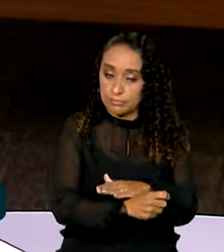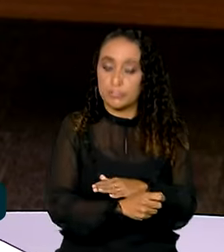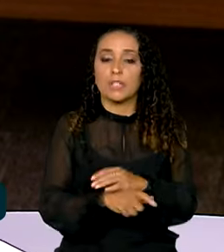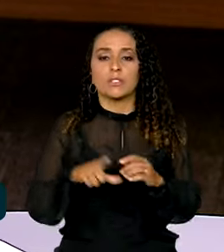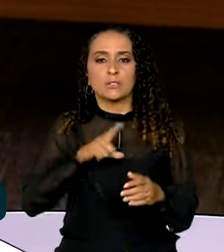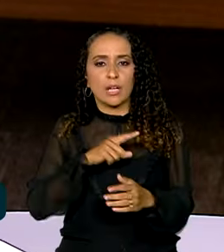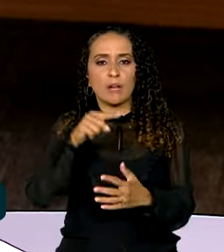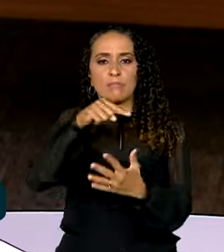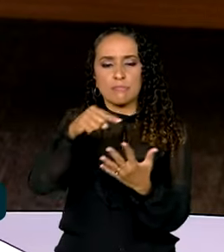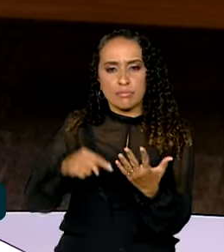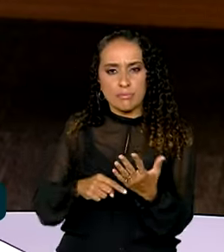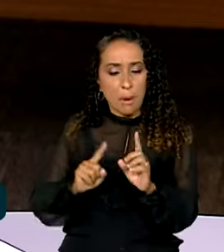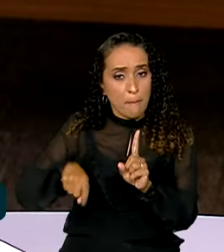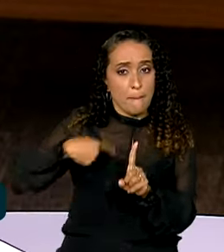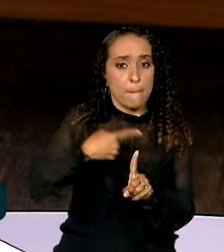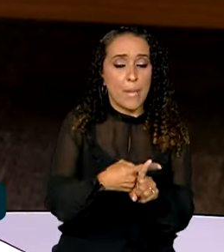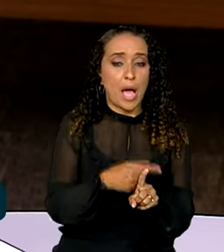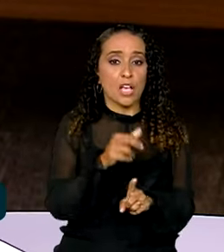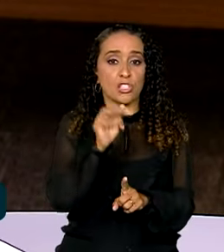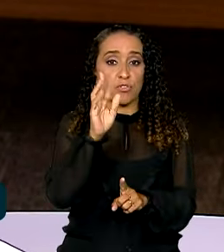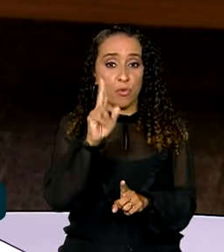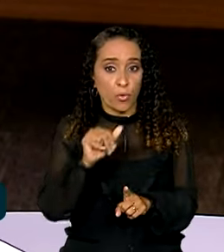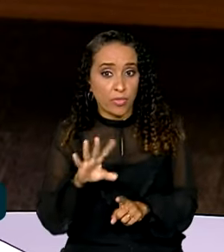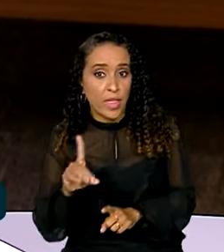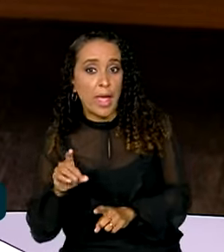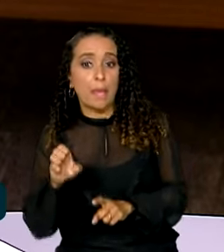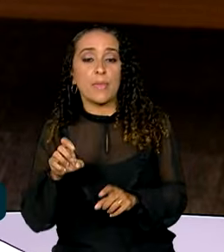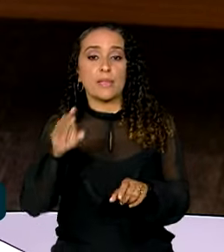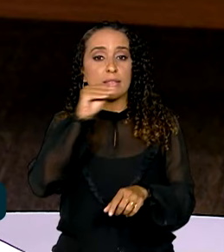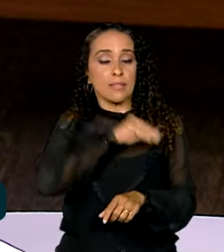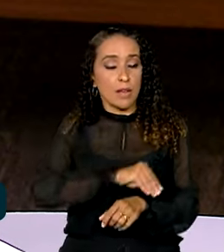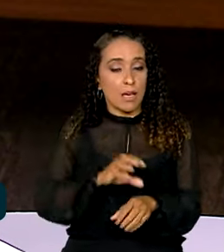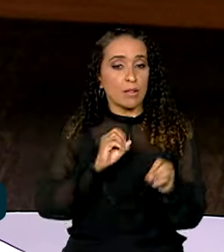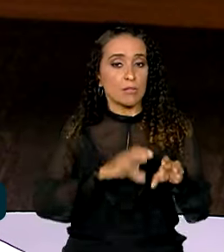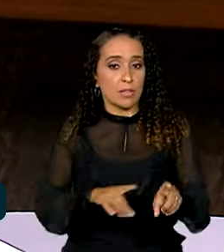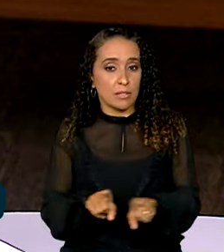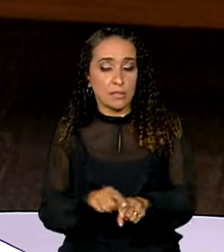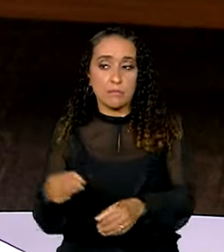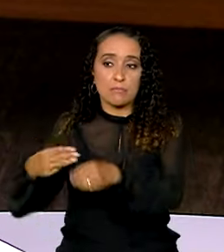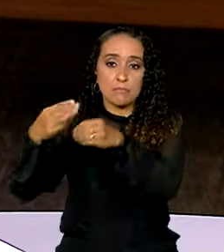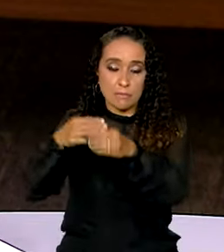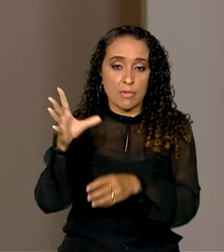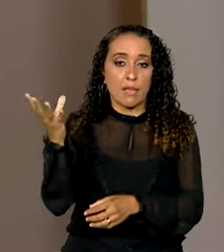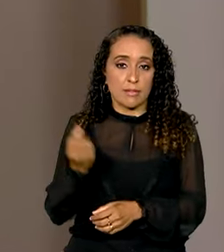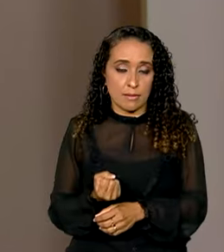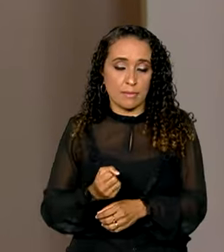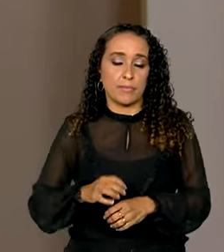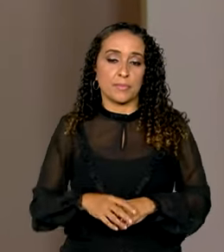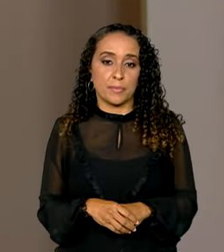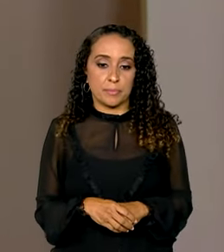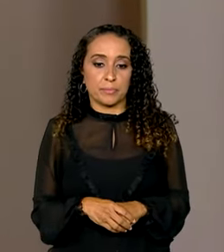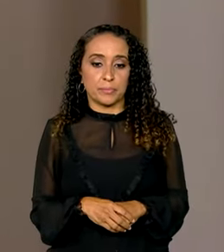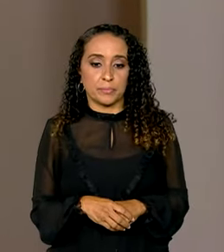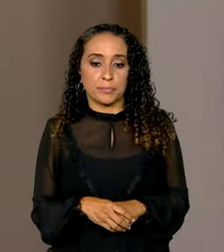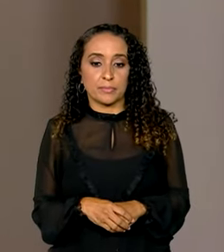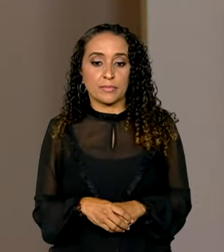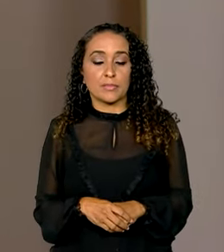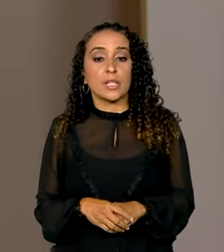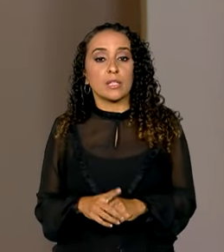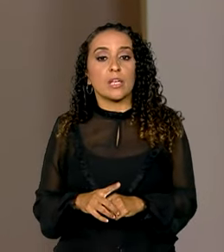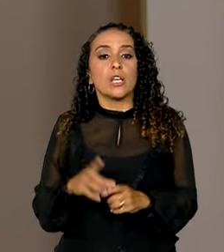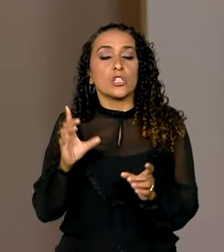a mais, fora o Fundeb, fora o salário educação que os municípios e estados recebem. E só